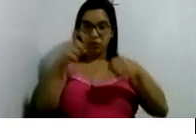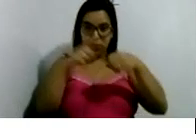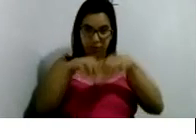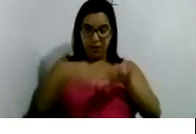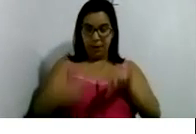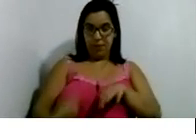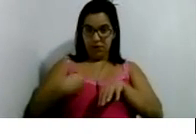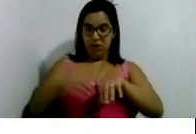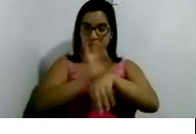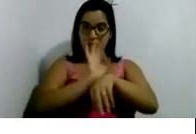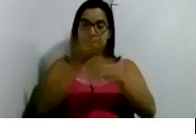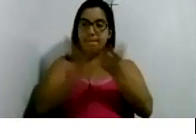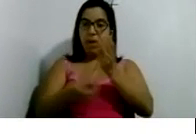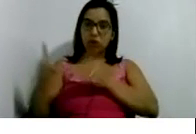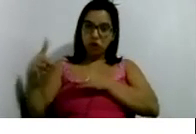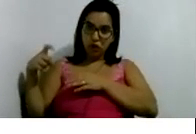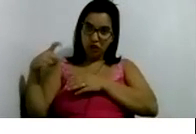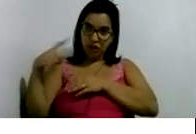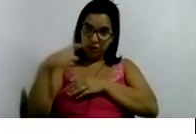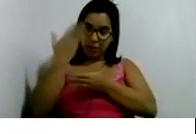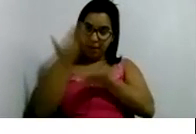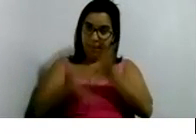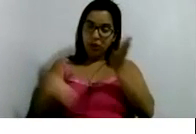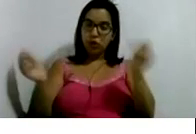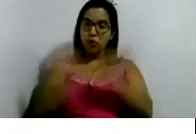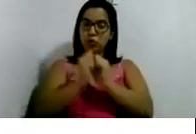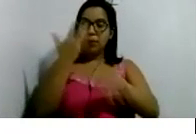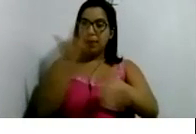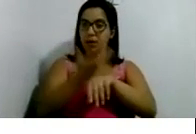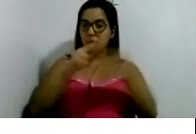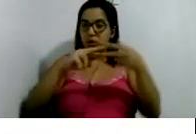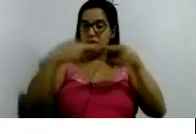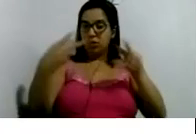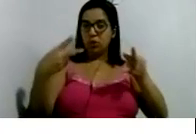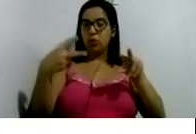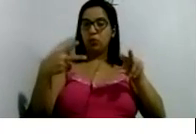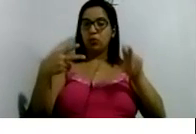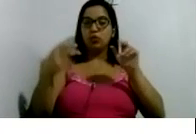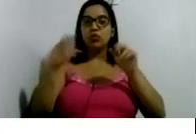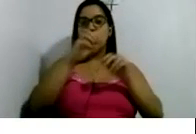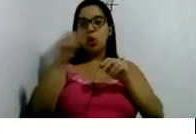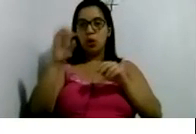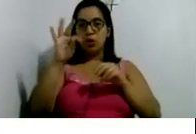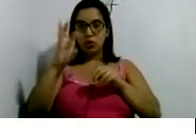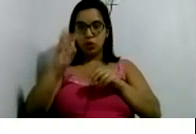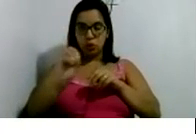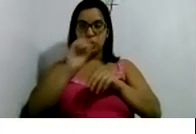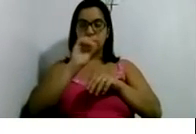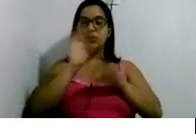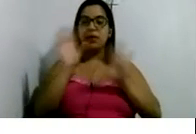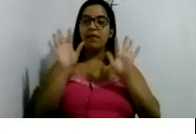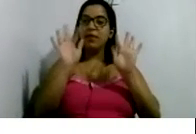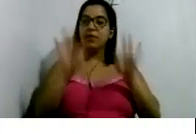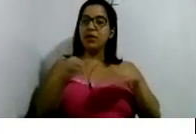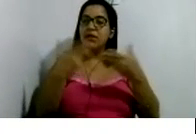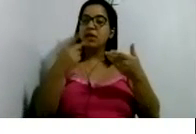vai perder a cauda dele e vai juntar o seu material genético com o do oócito, que vai terminar, por